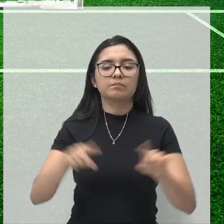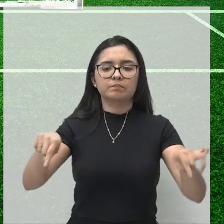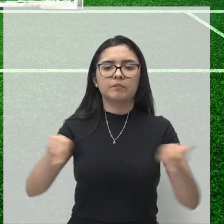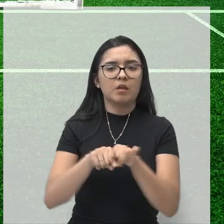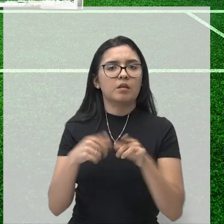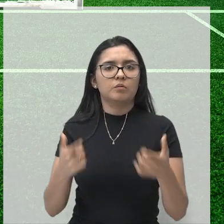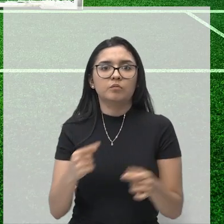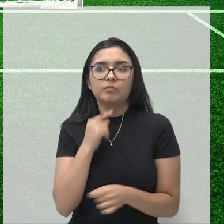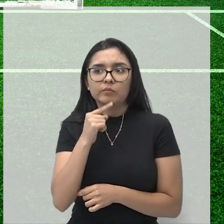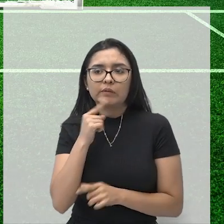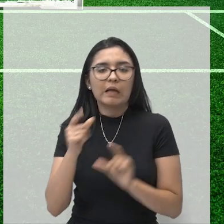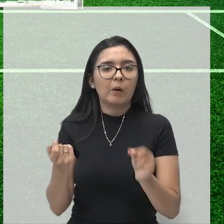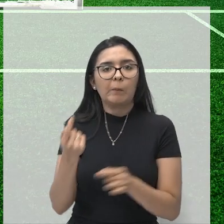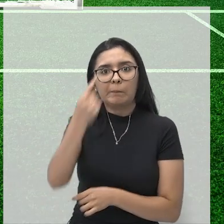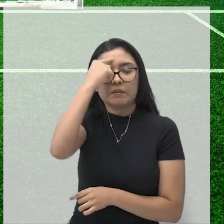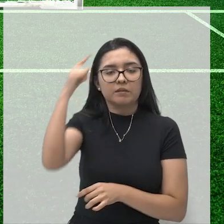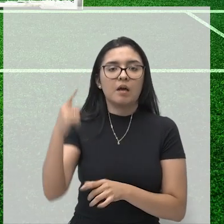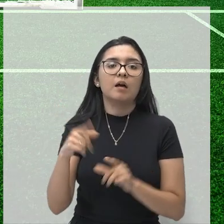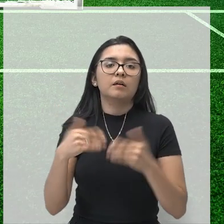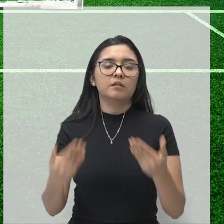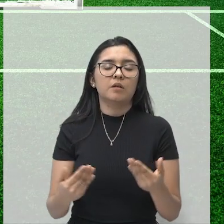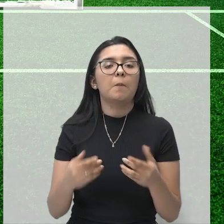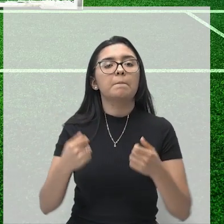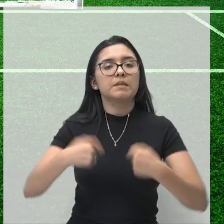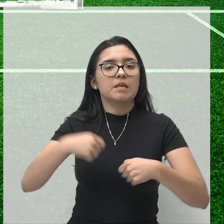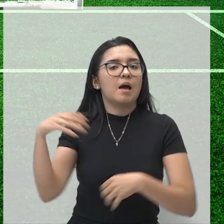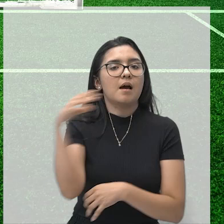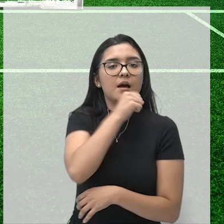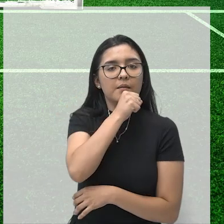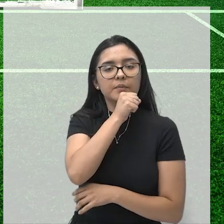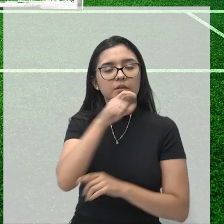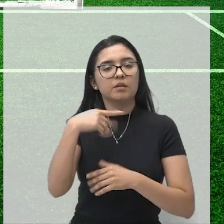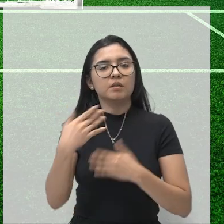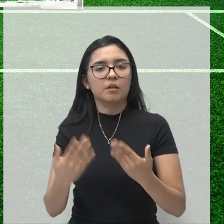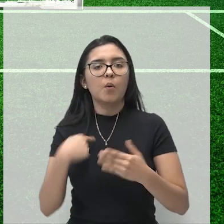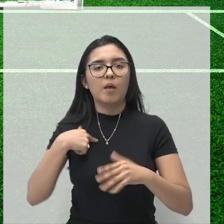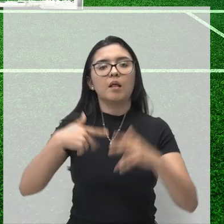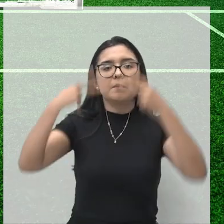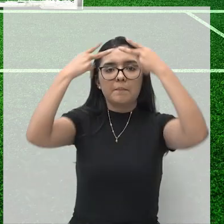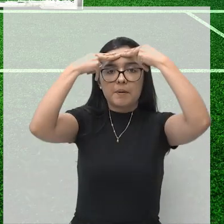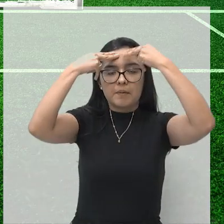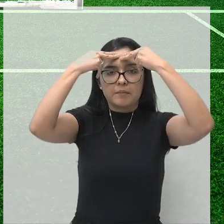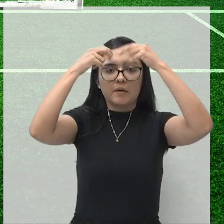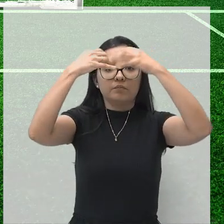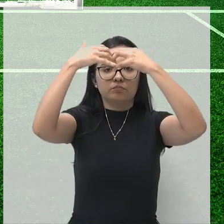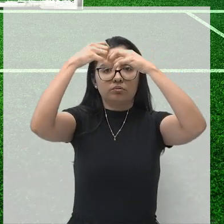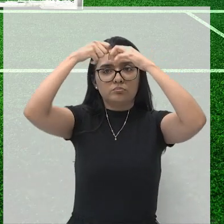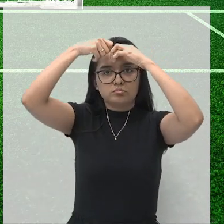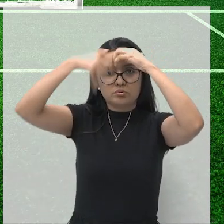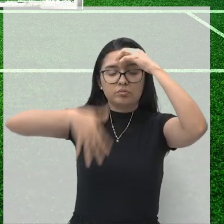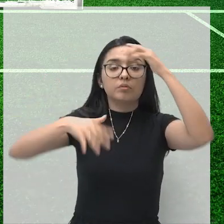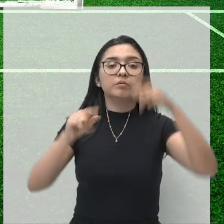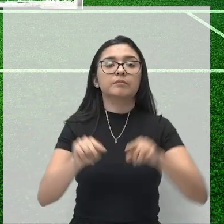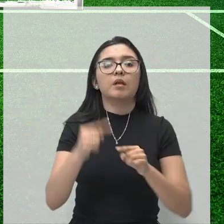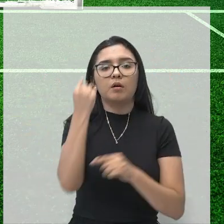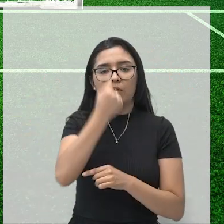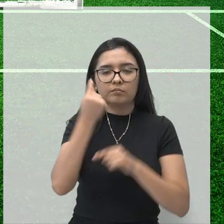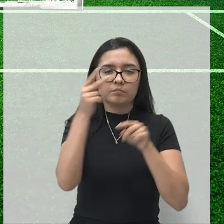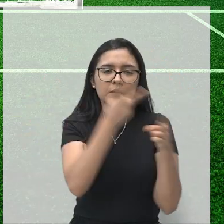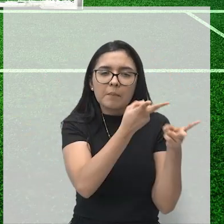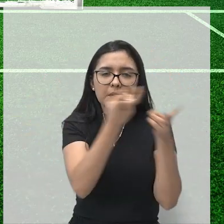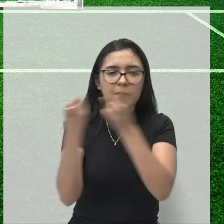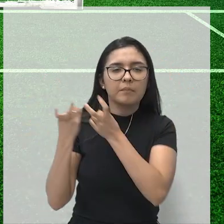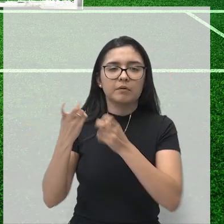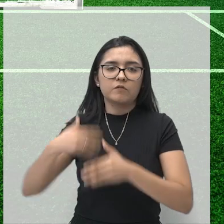aquele tempo de pensar muito, de processar. É essa sinapse que está acontecendo com o seu campo de visão na hora de